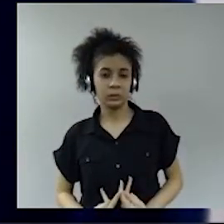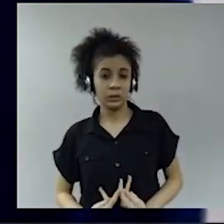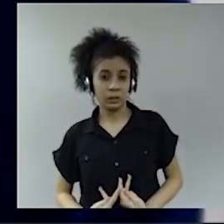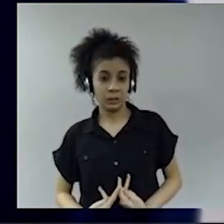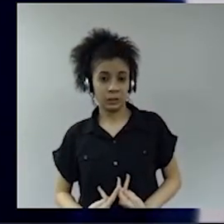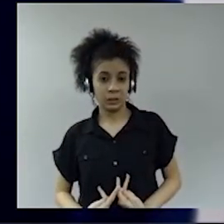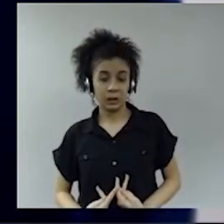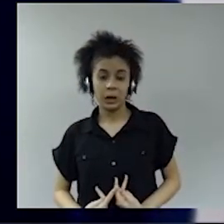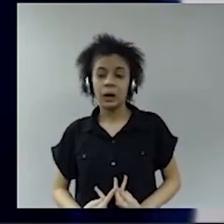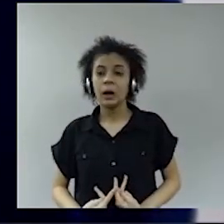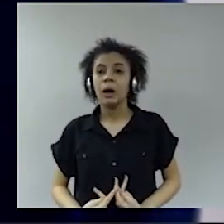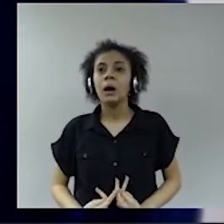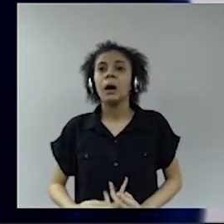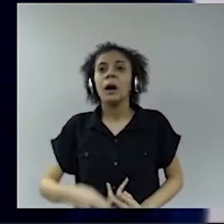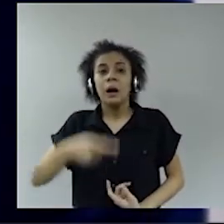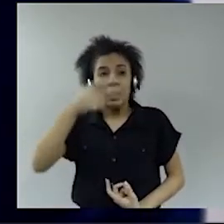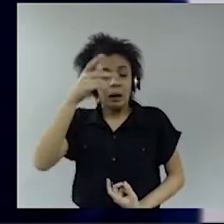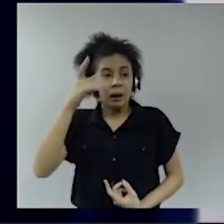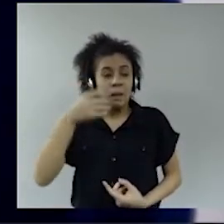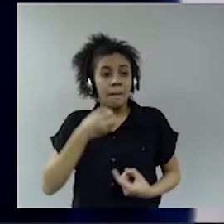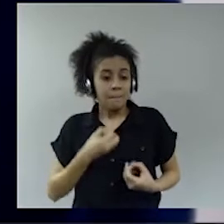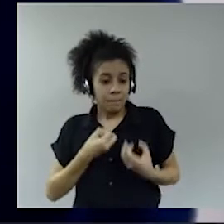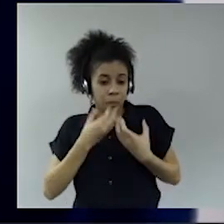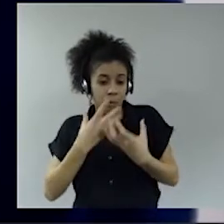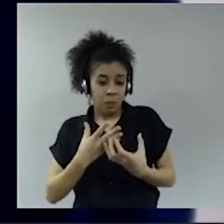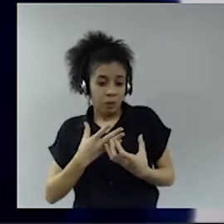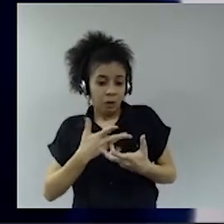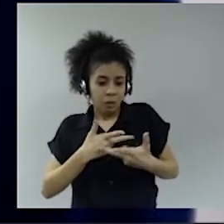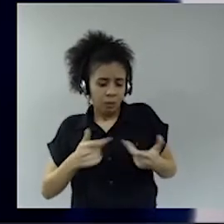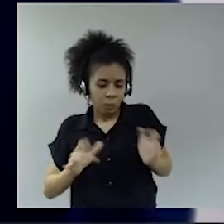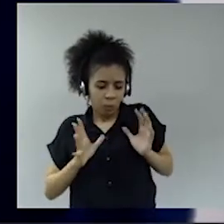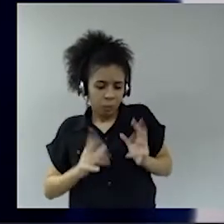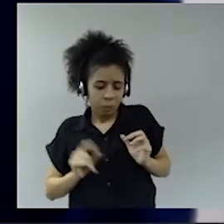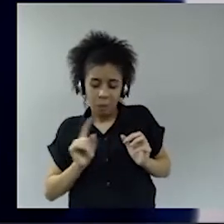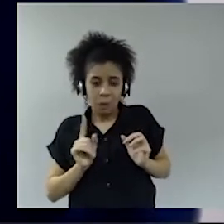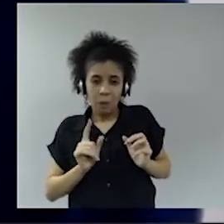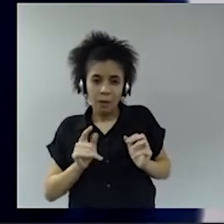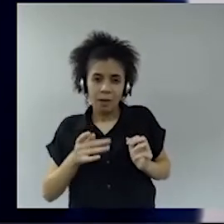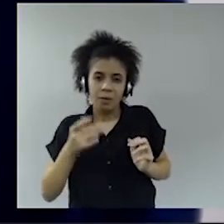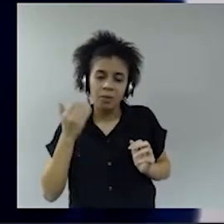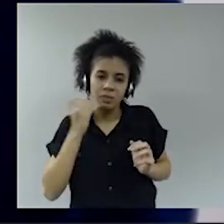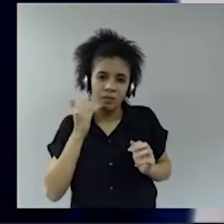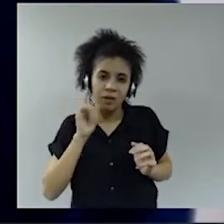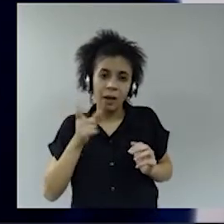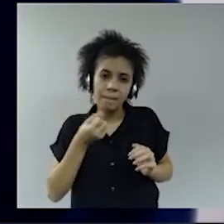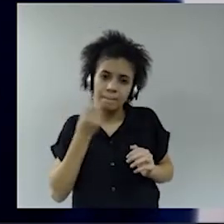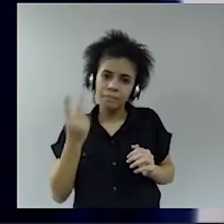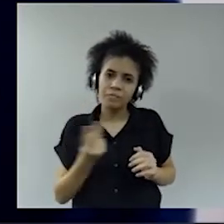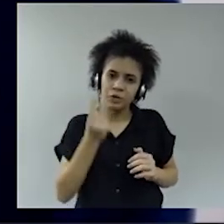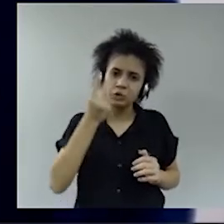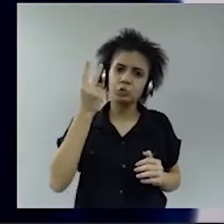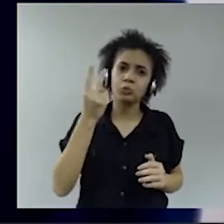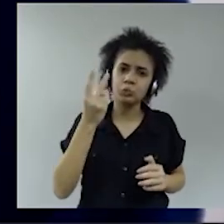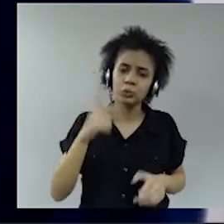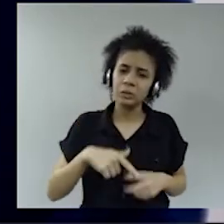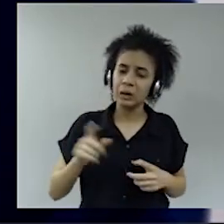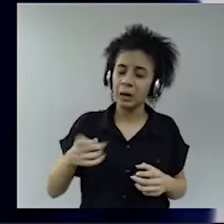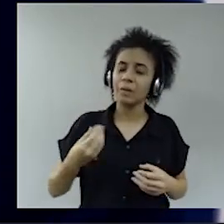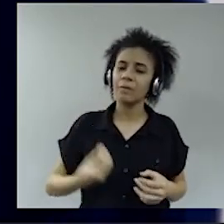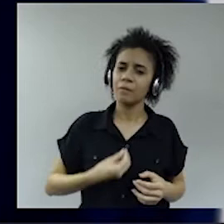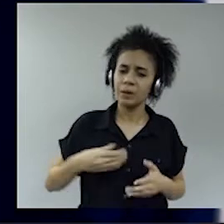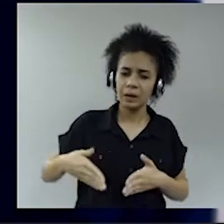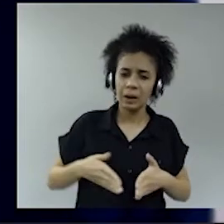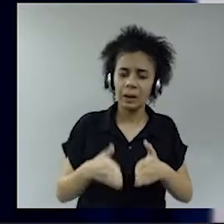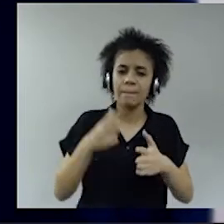é defeito, é virtude, e a história caminha no sentido do perdão,